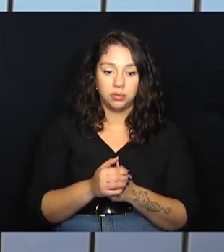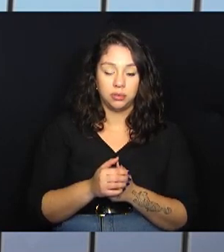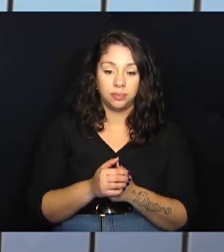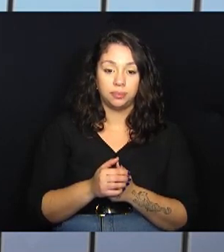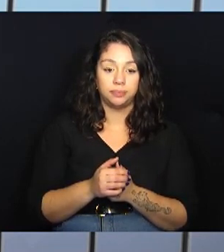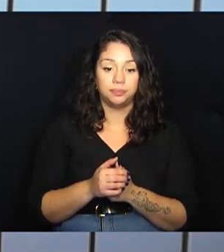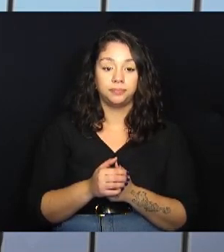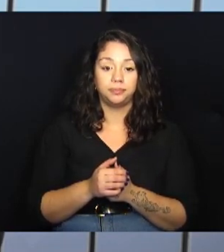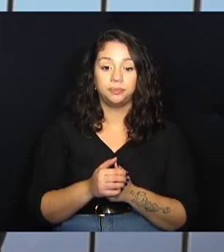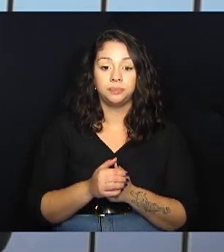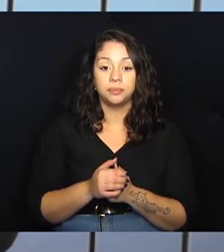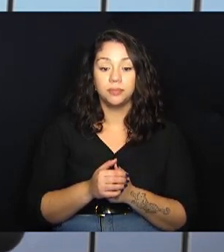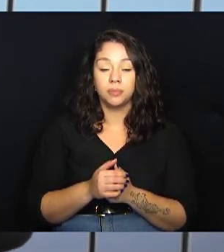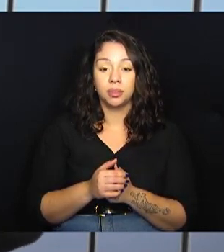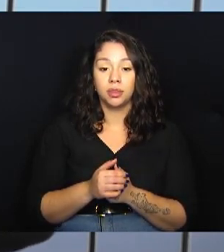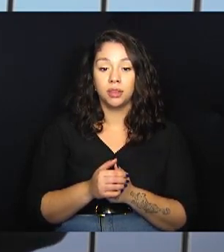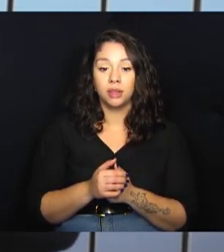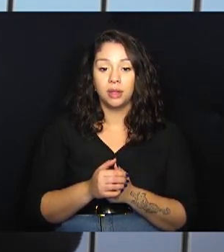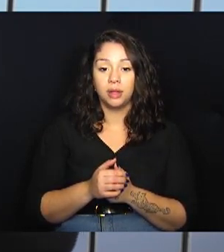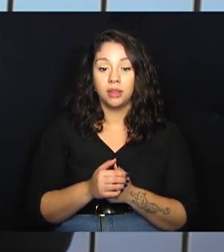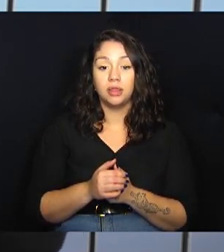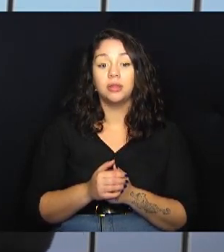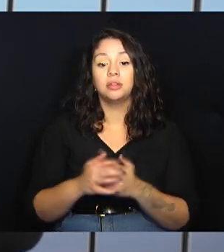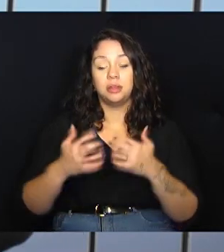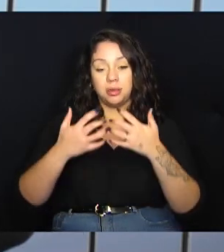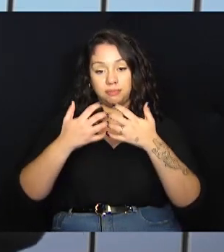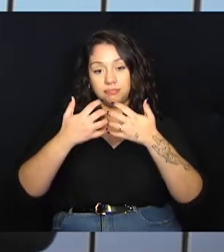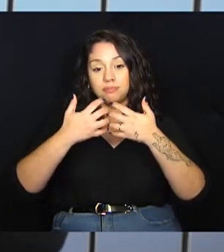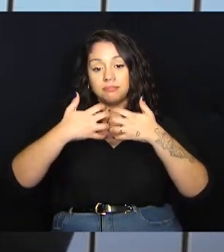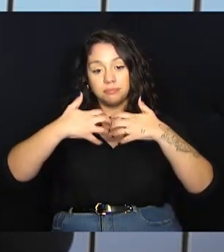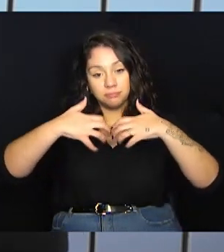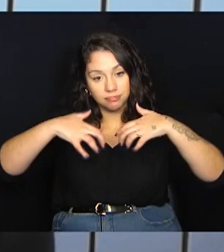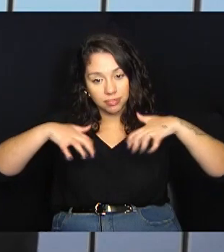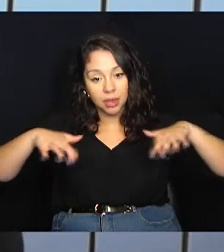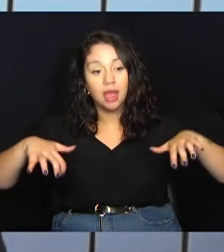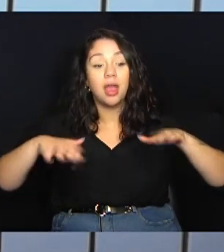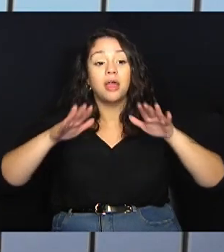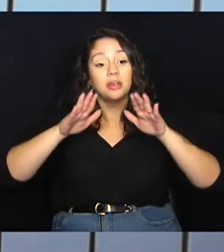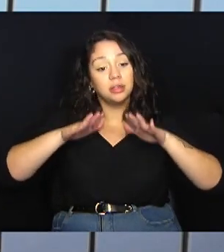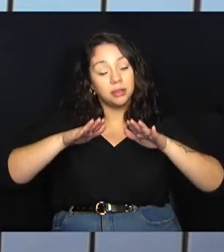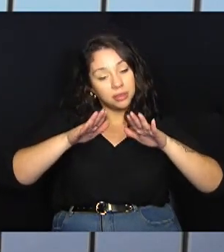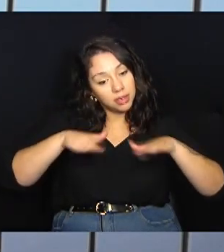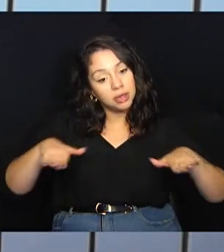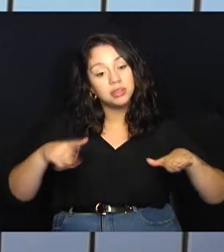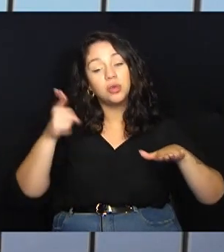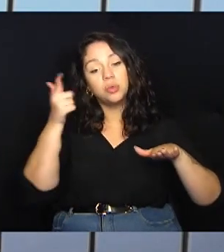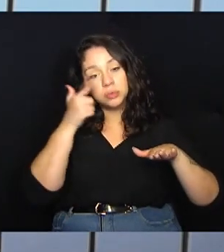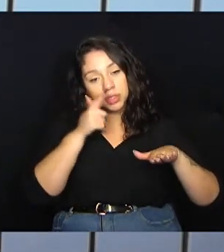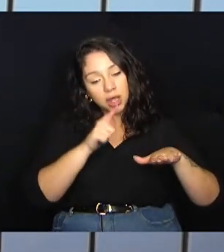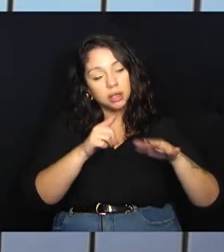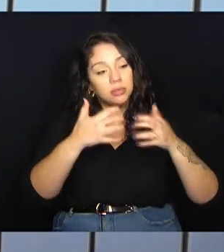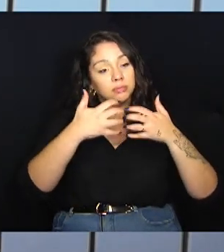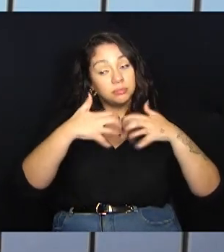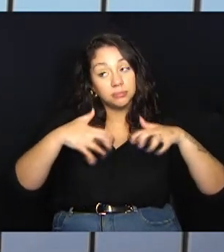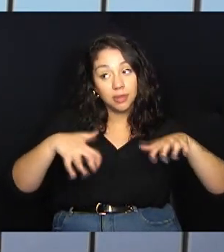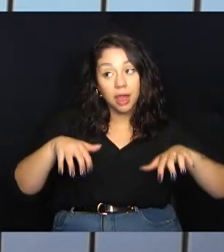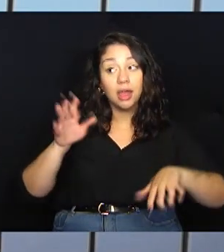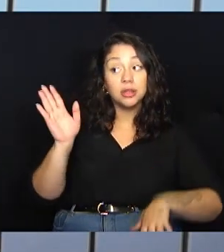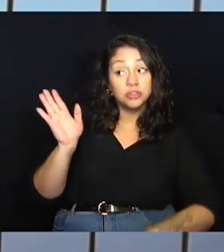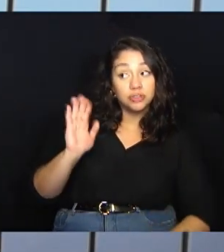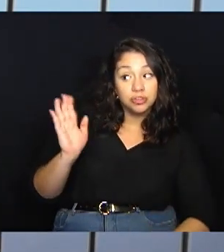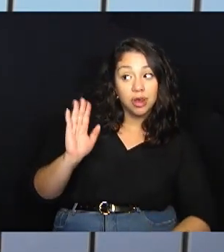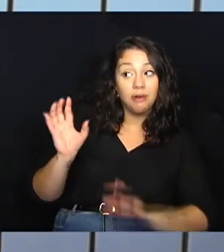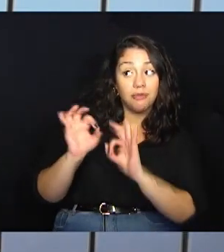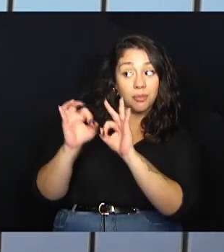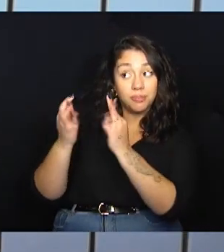dizer assim, que ela faz esse desligamento, né? Então ela consegue separar, dizer tchau para a família